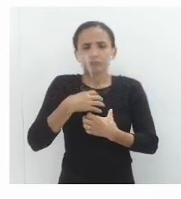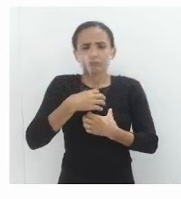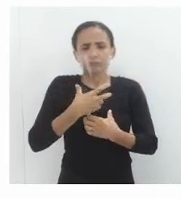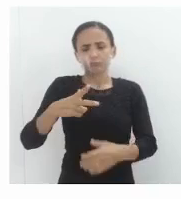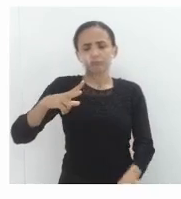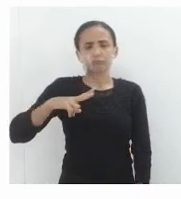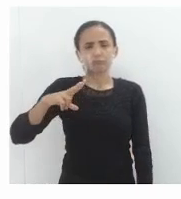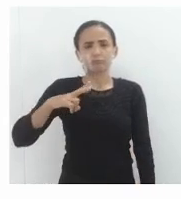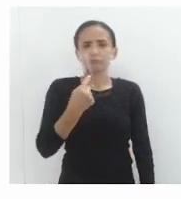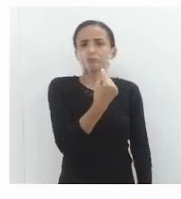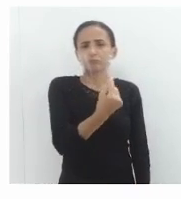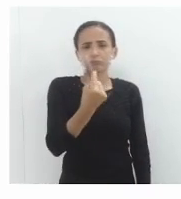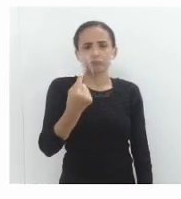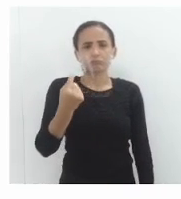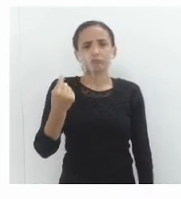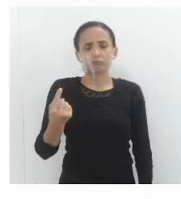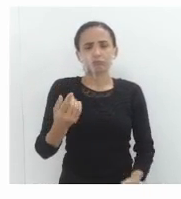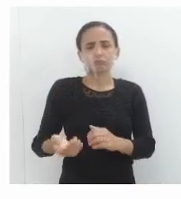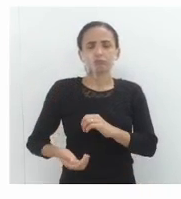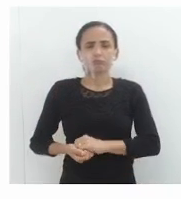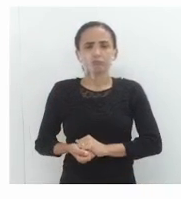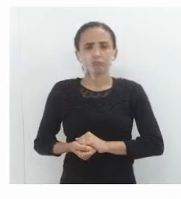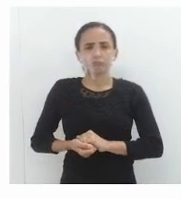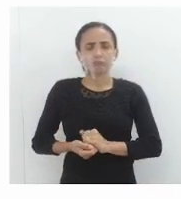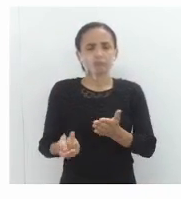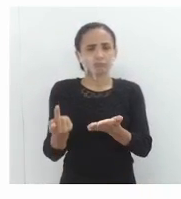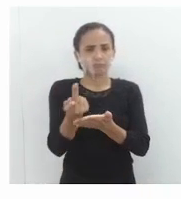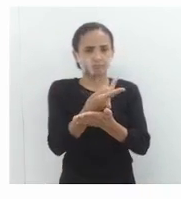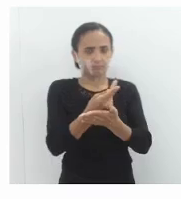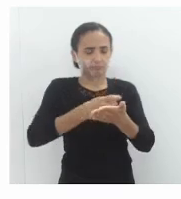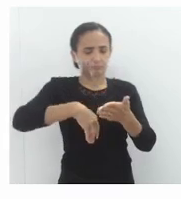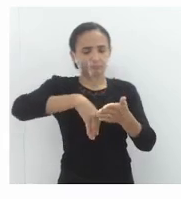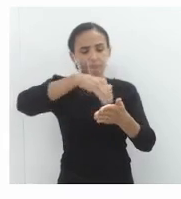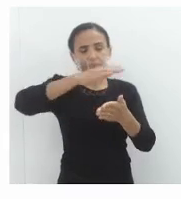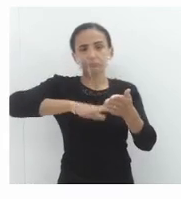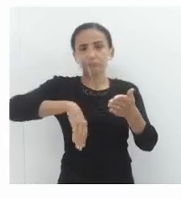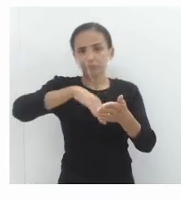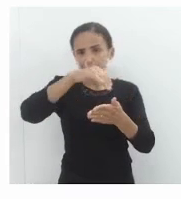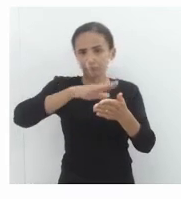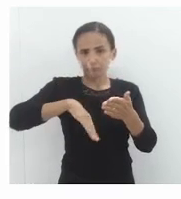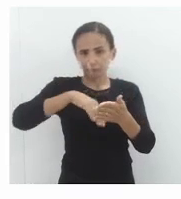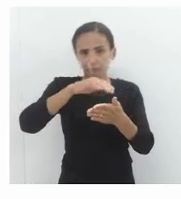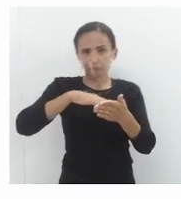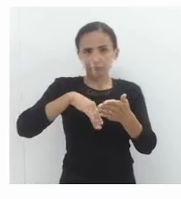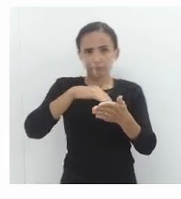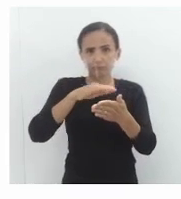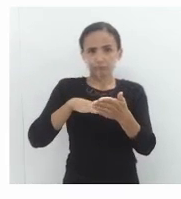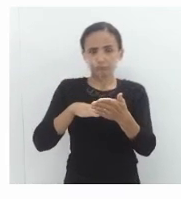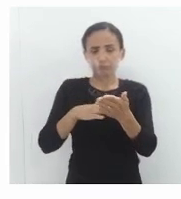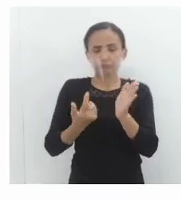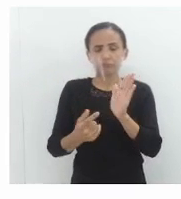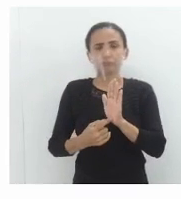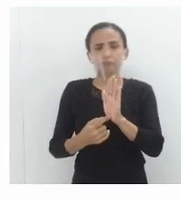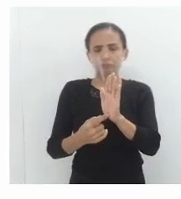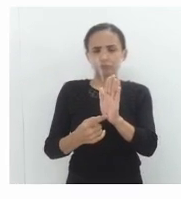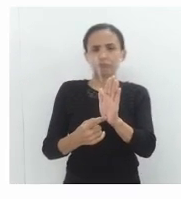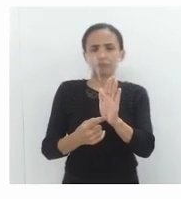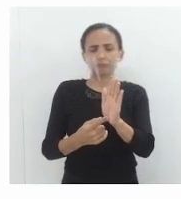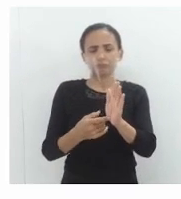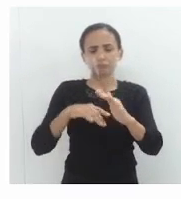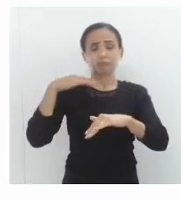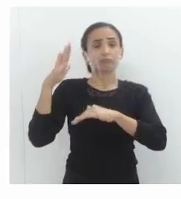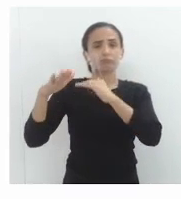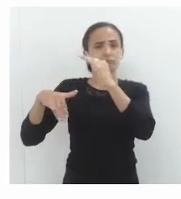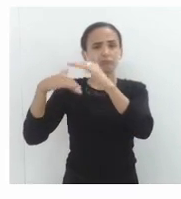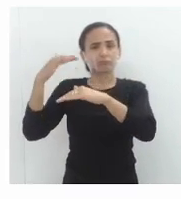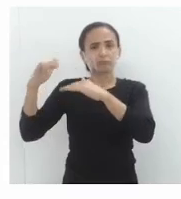diferente. O desenho e a pintura foram as manifestações artísticas que mais usufruíram do desenvolvimento